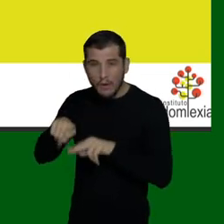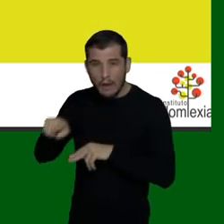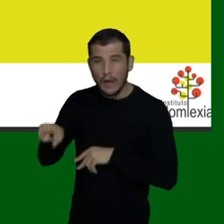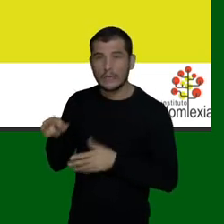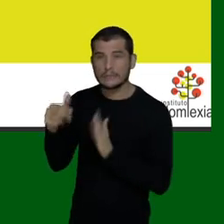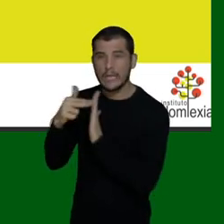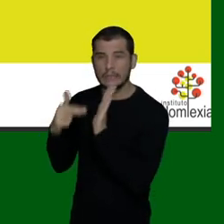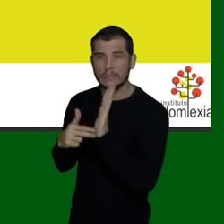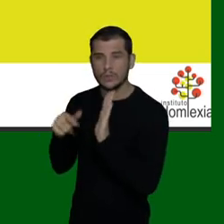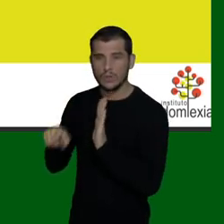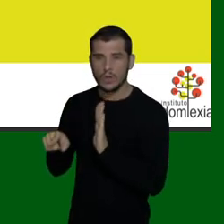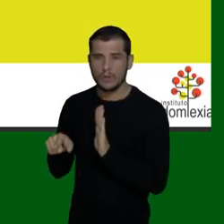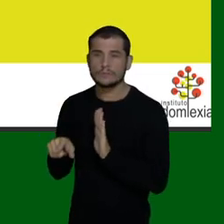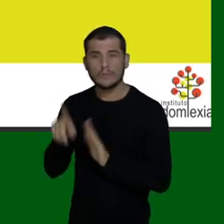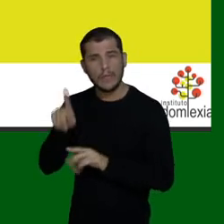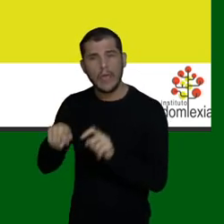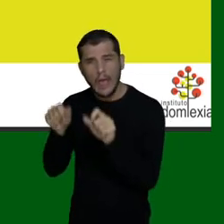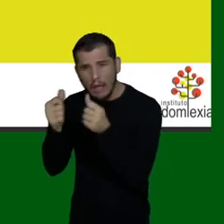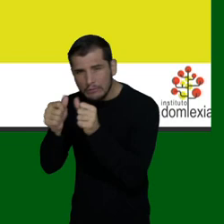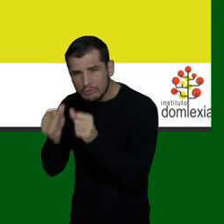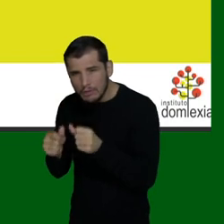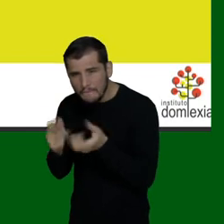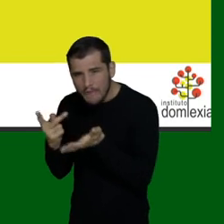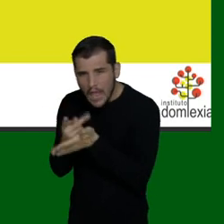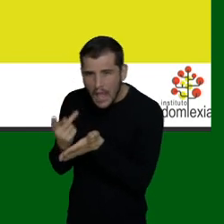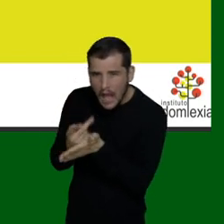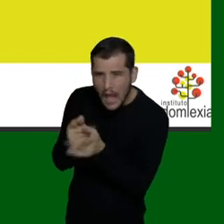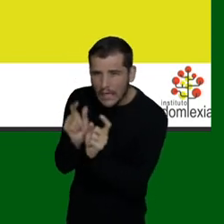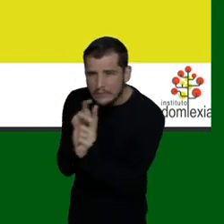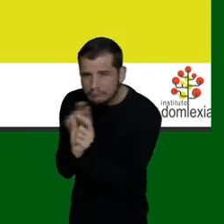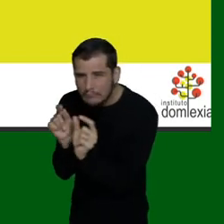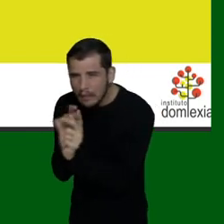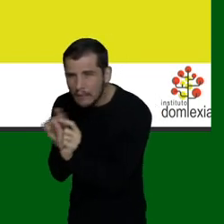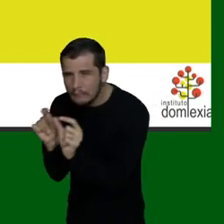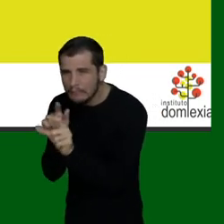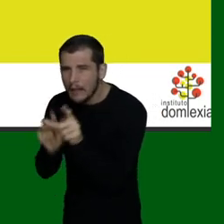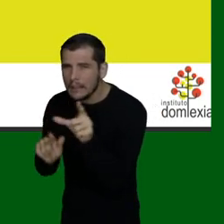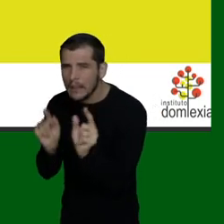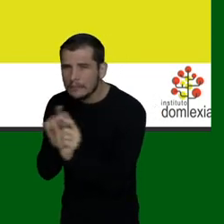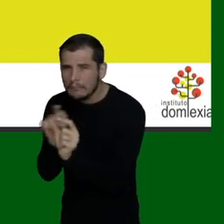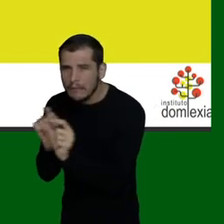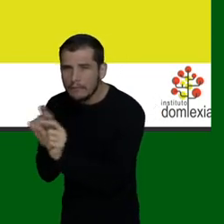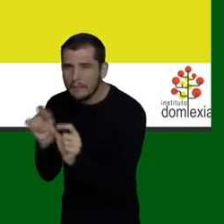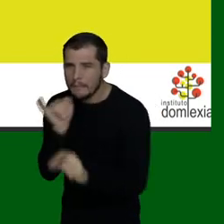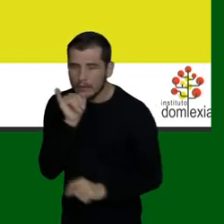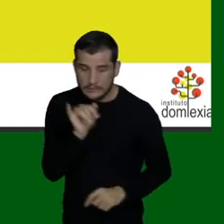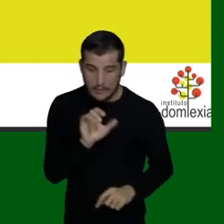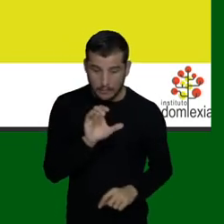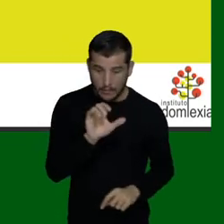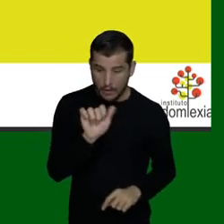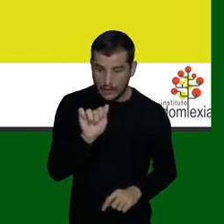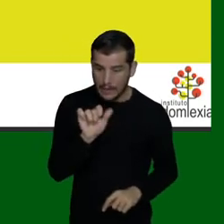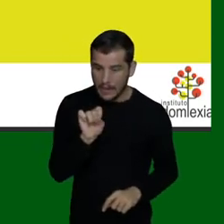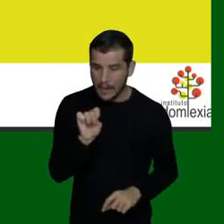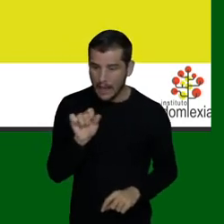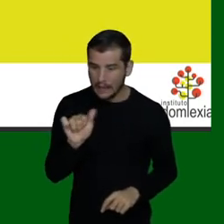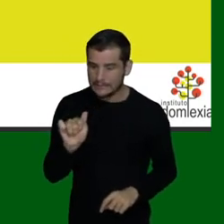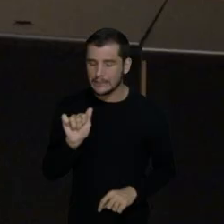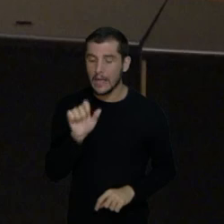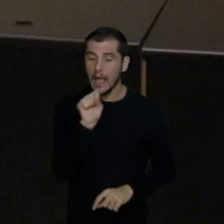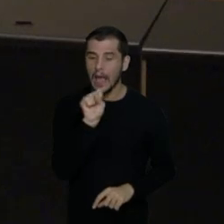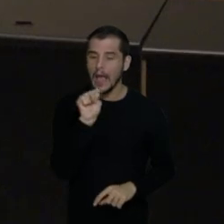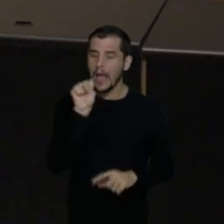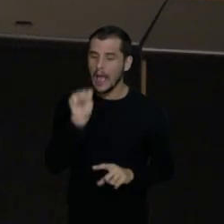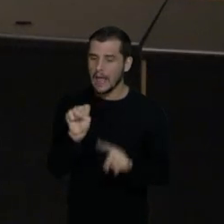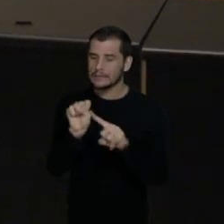dislexia por conta de uma ortografia errada ele vai escrever casa com s com z no mesmo texto e você